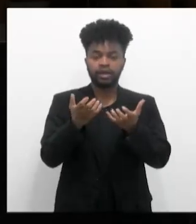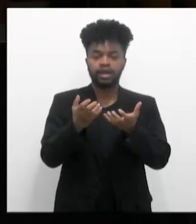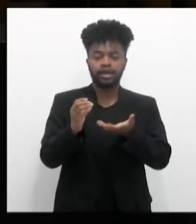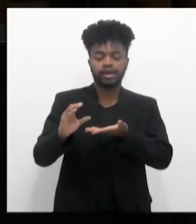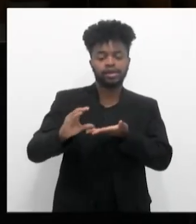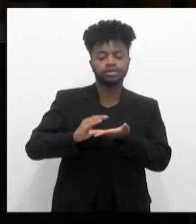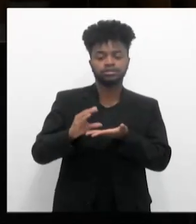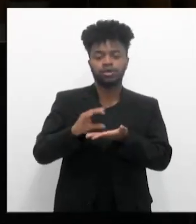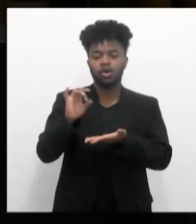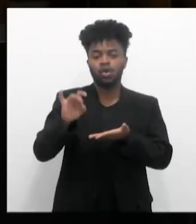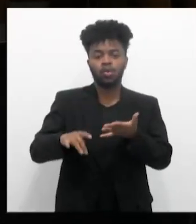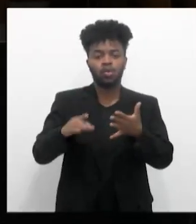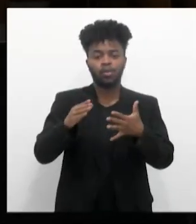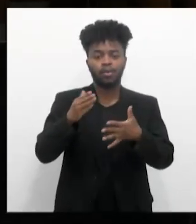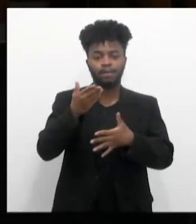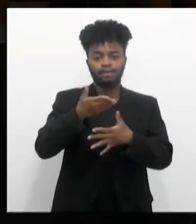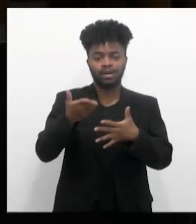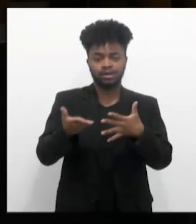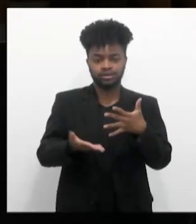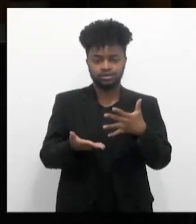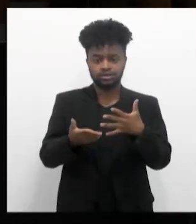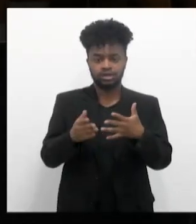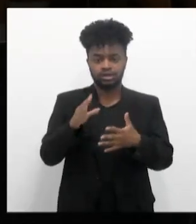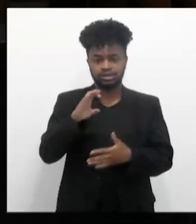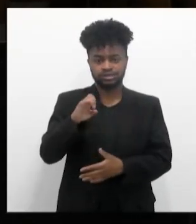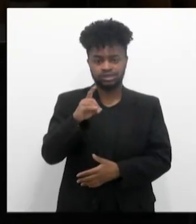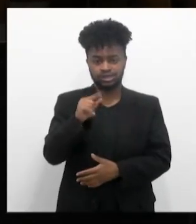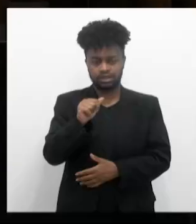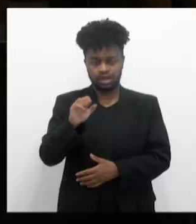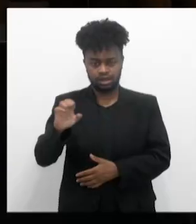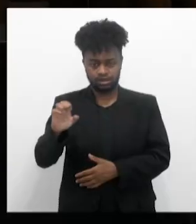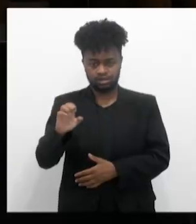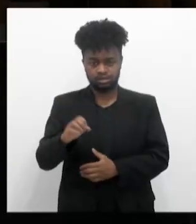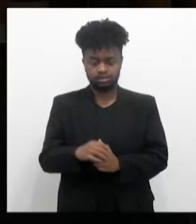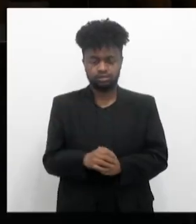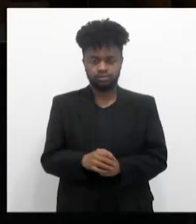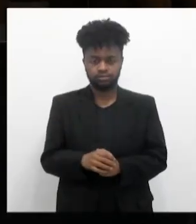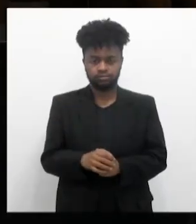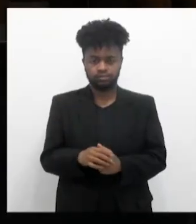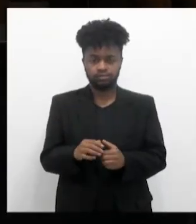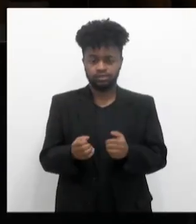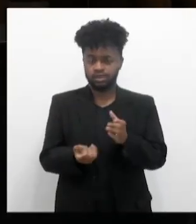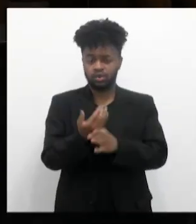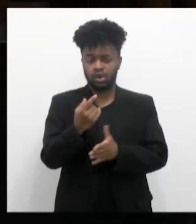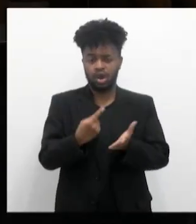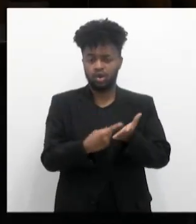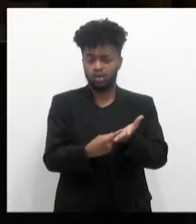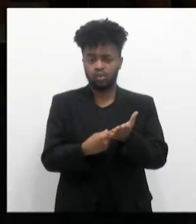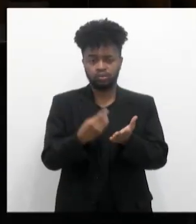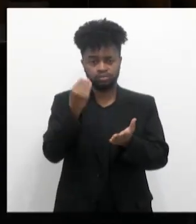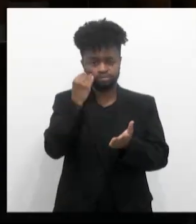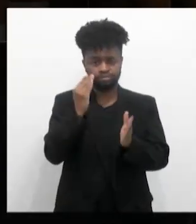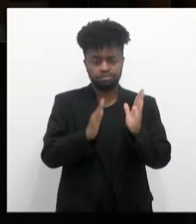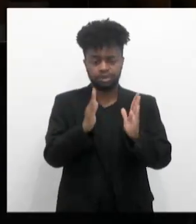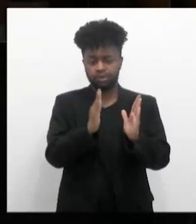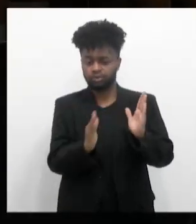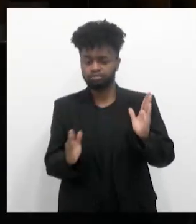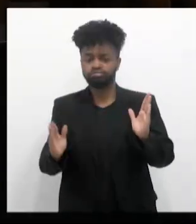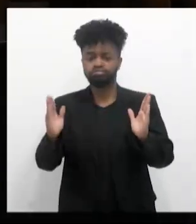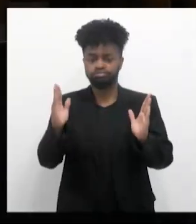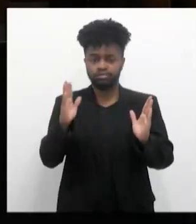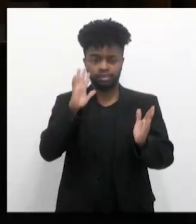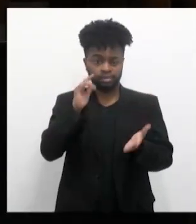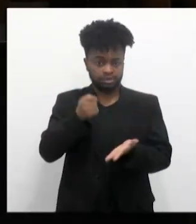a última parcela da outorga da SEDAI, fez um acordo postergando